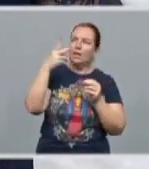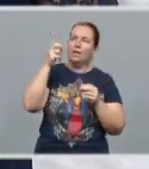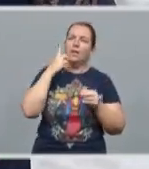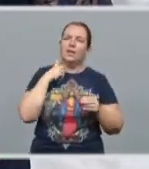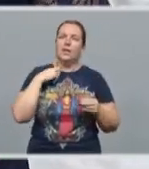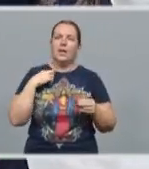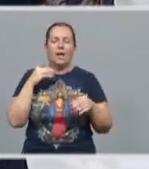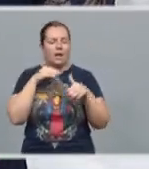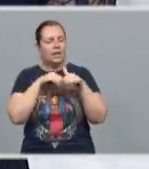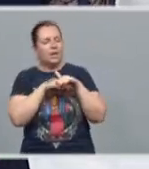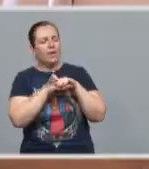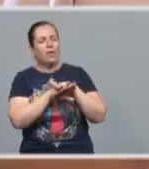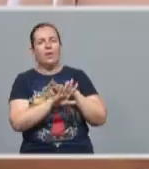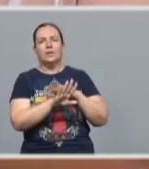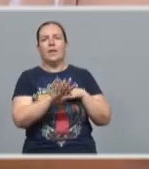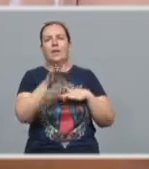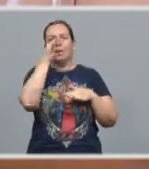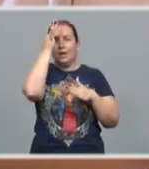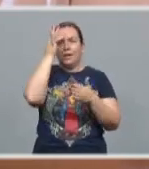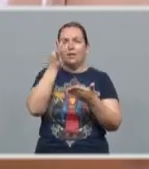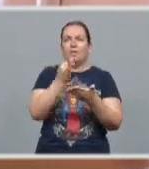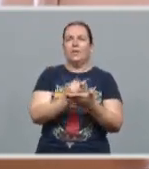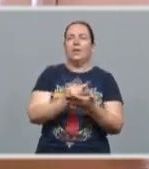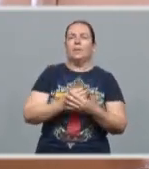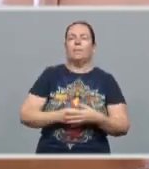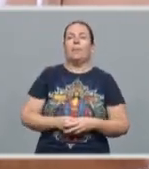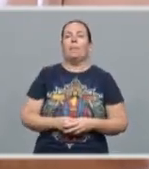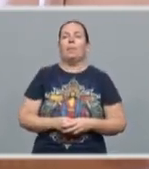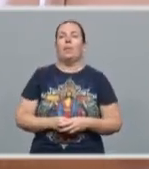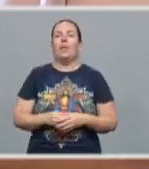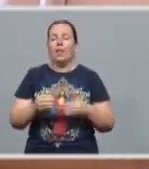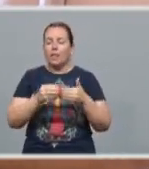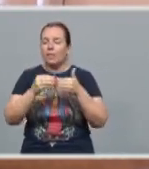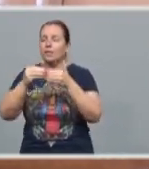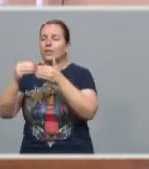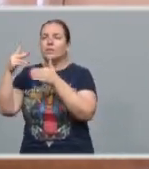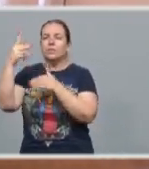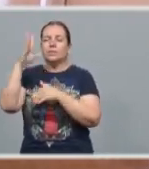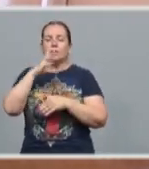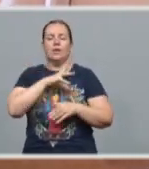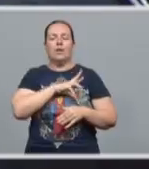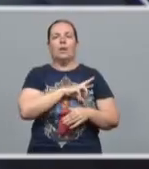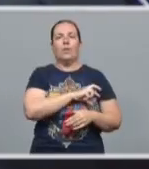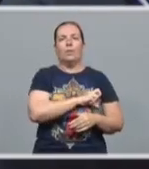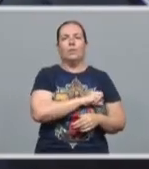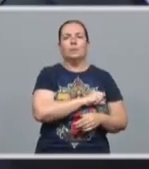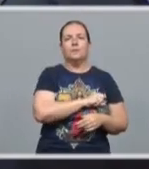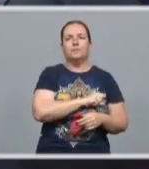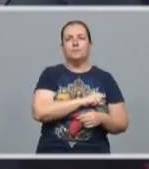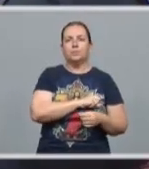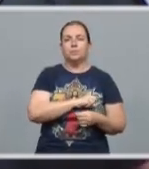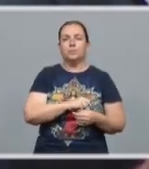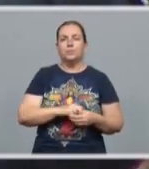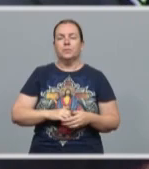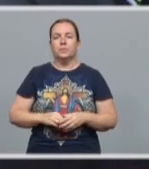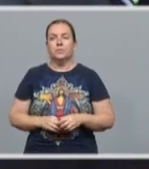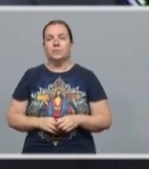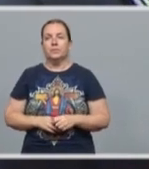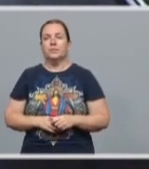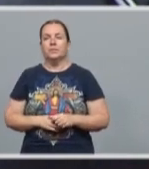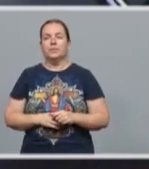a carreira e guardar a fé, levando o seu amor.